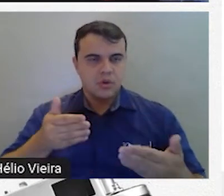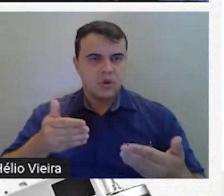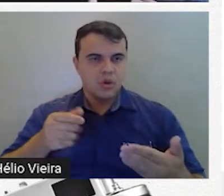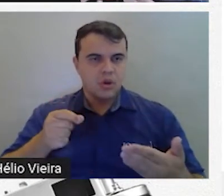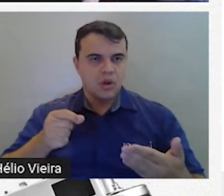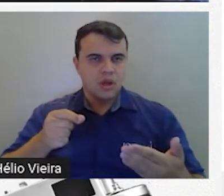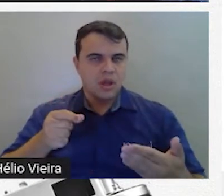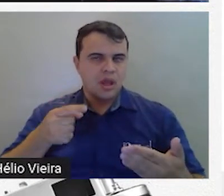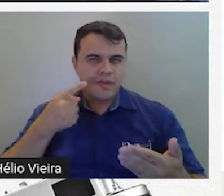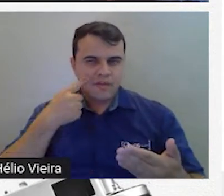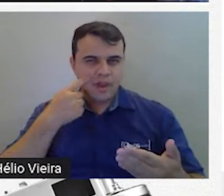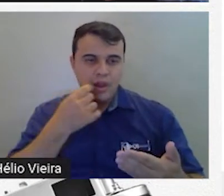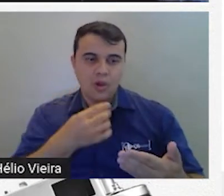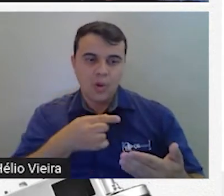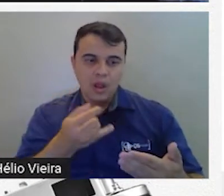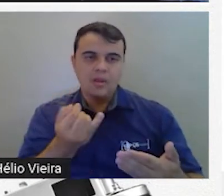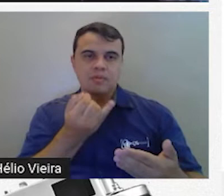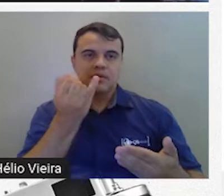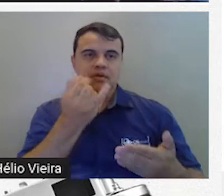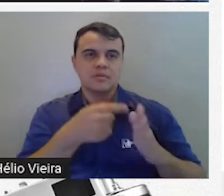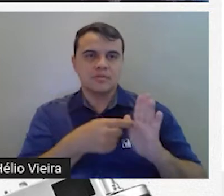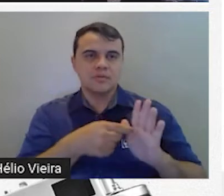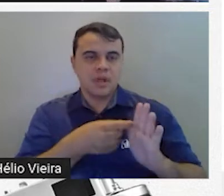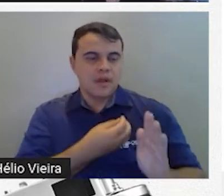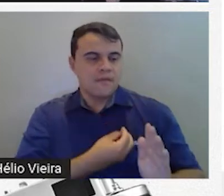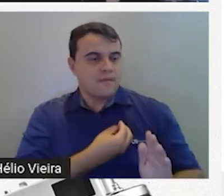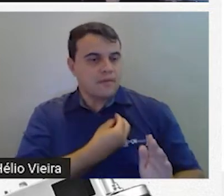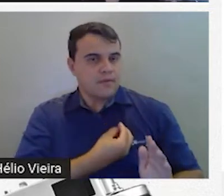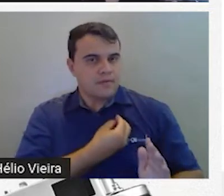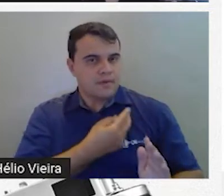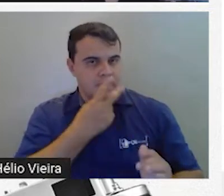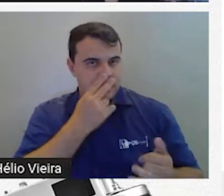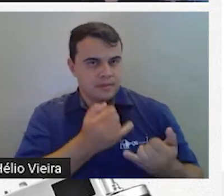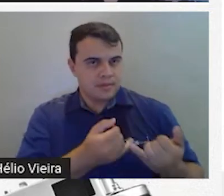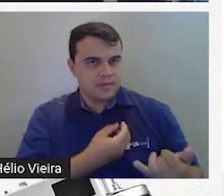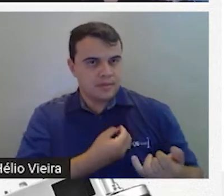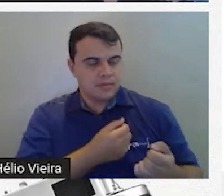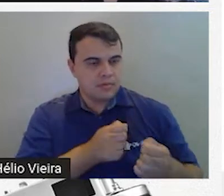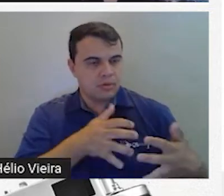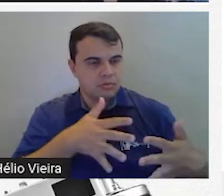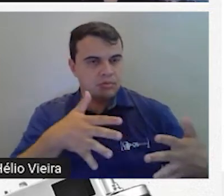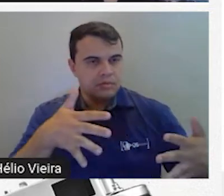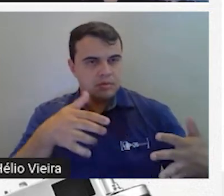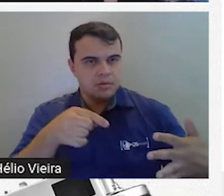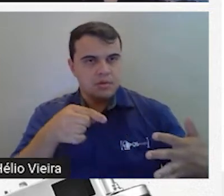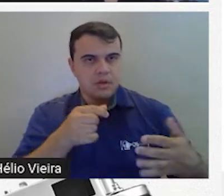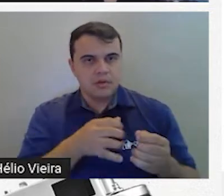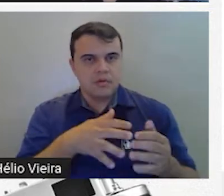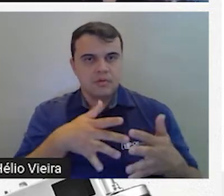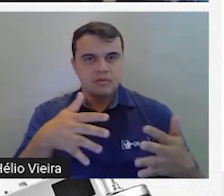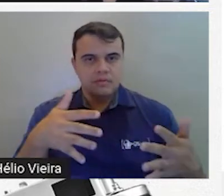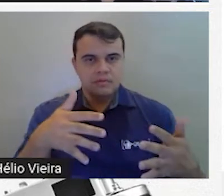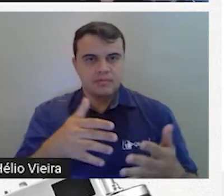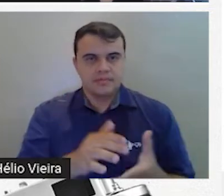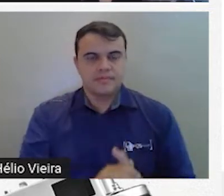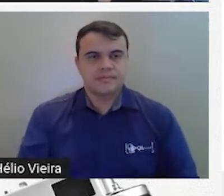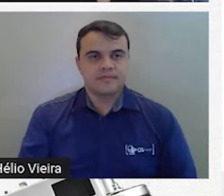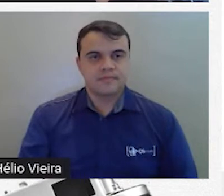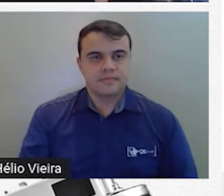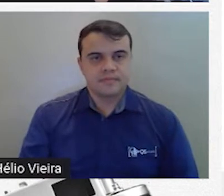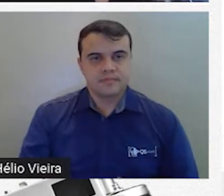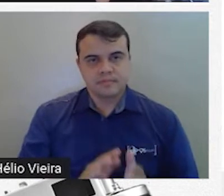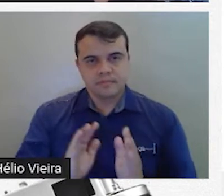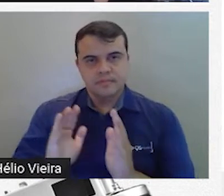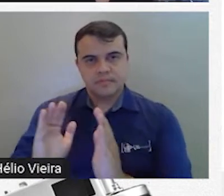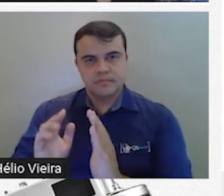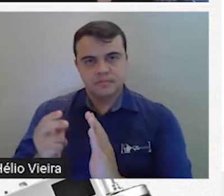a questão da imagem estar viva, né? Vibrante, a cor vibrante, né? Quando a gente pega esse